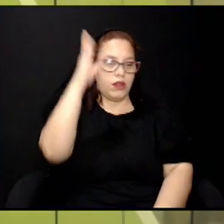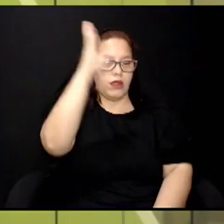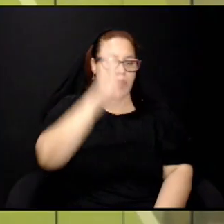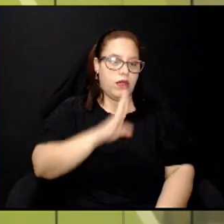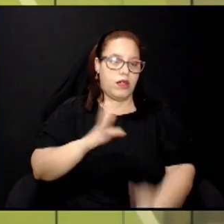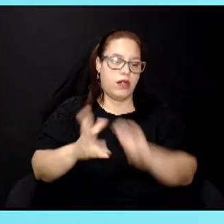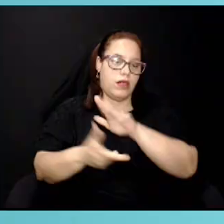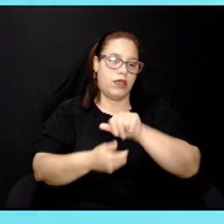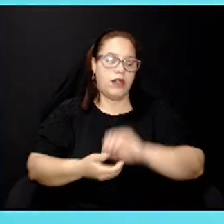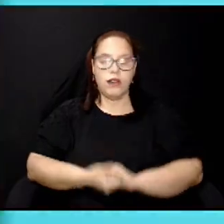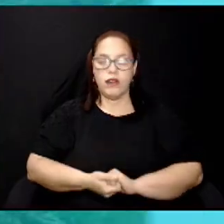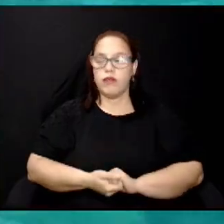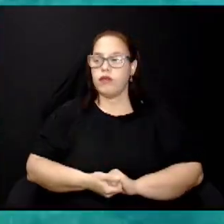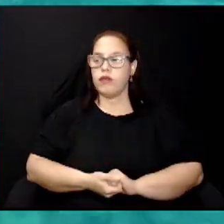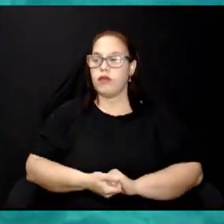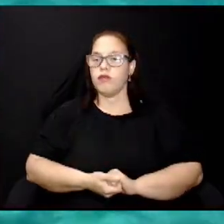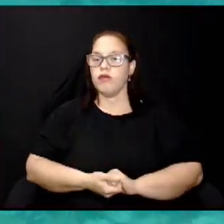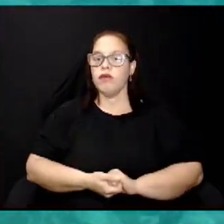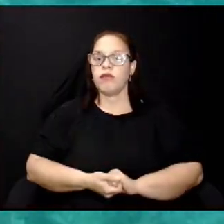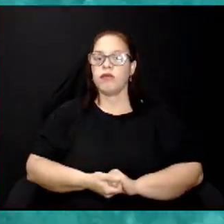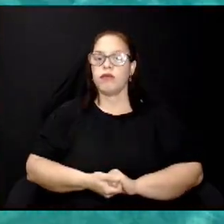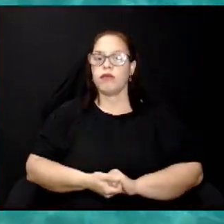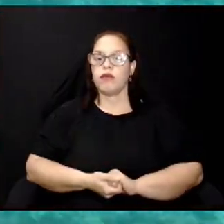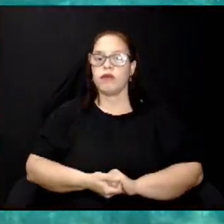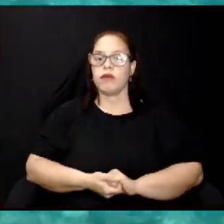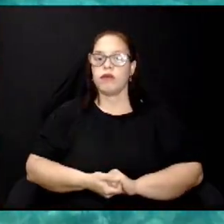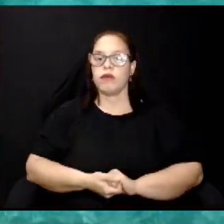e do mundo.